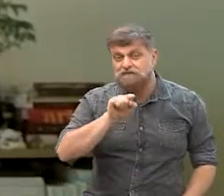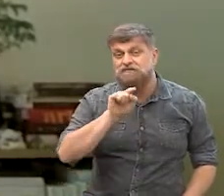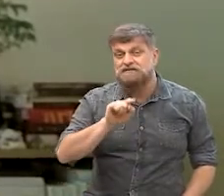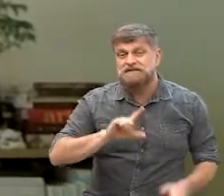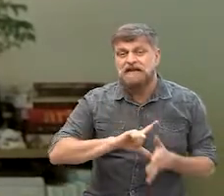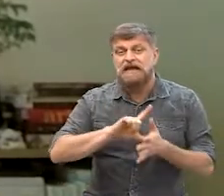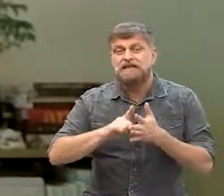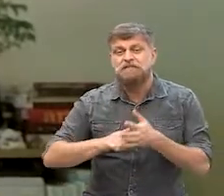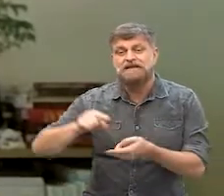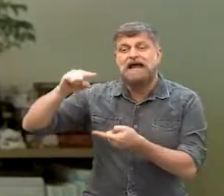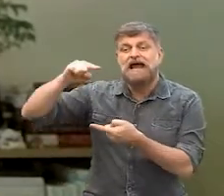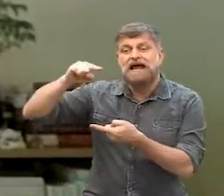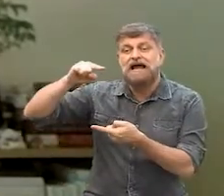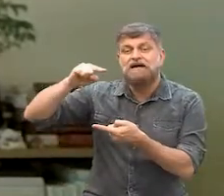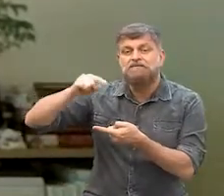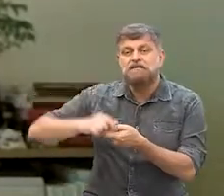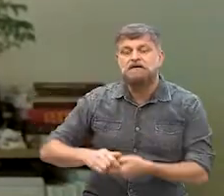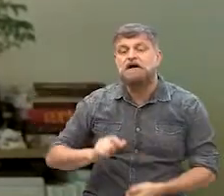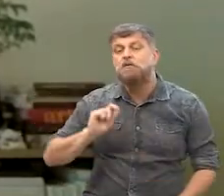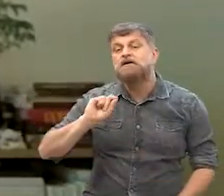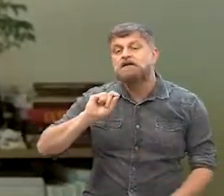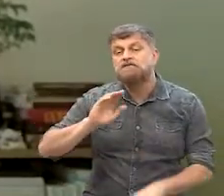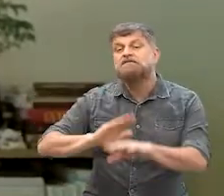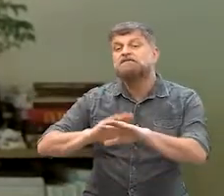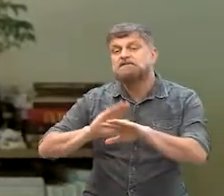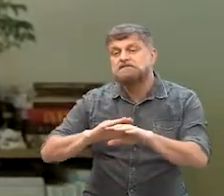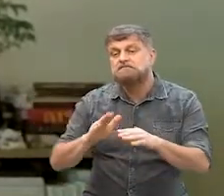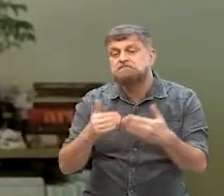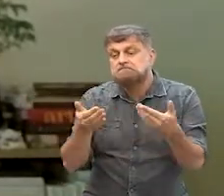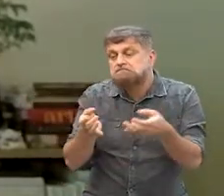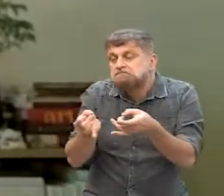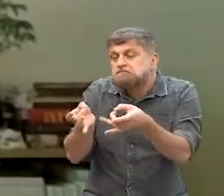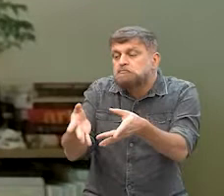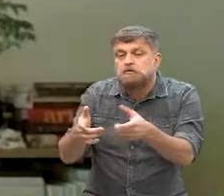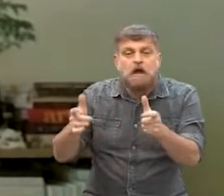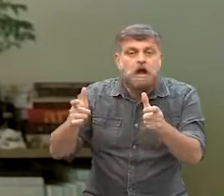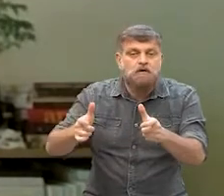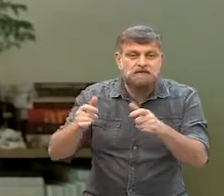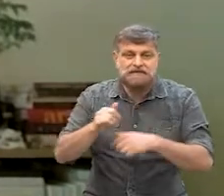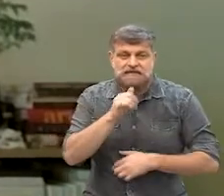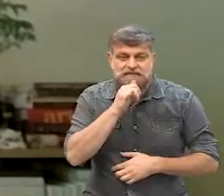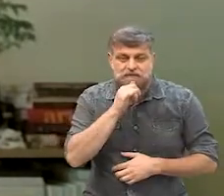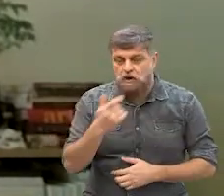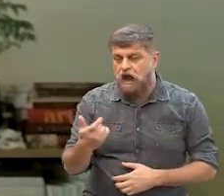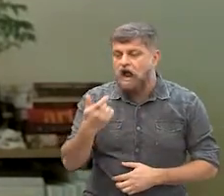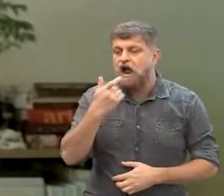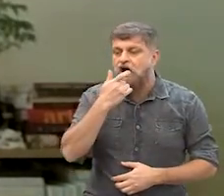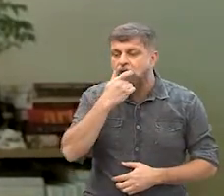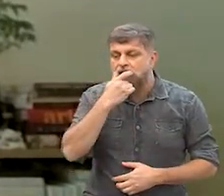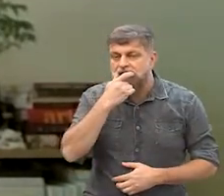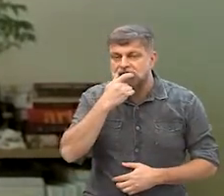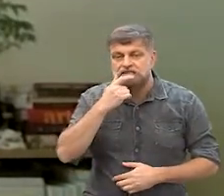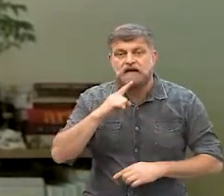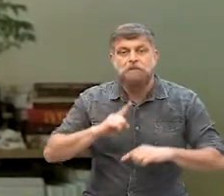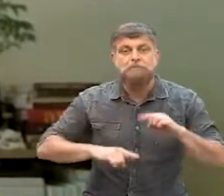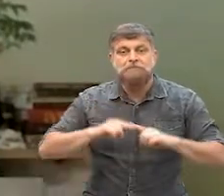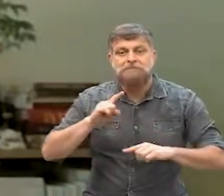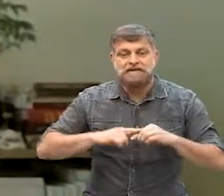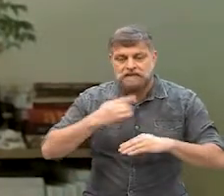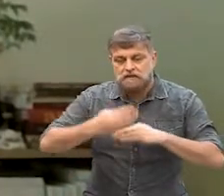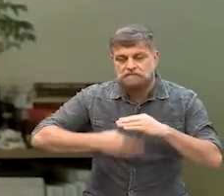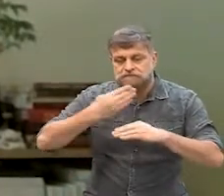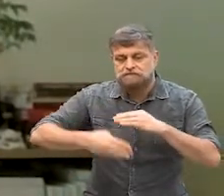a sua garrafinha PET, né? O que você vai fazer com aquela embalagem da bolacha, e assim por diante, que